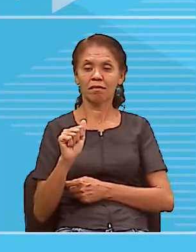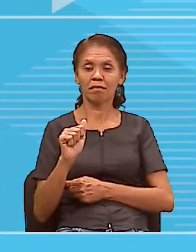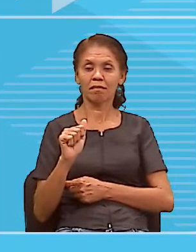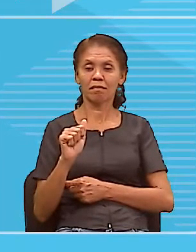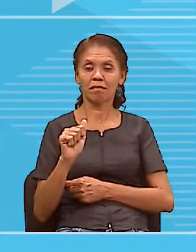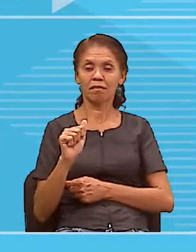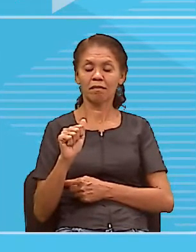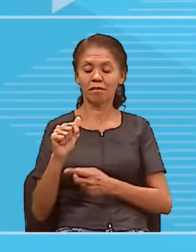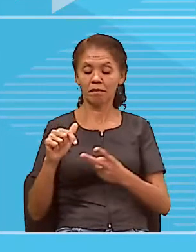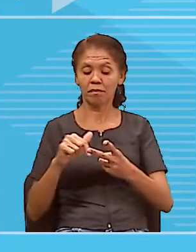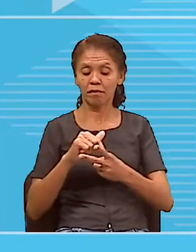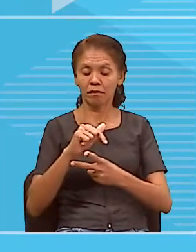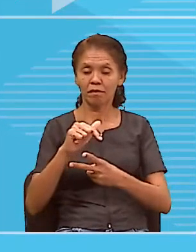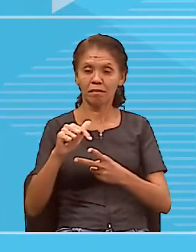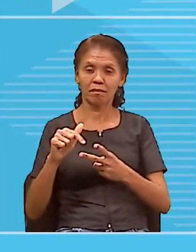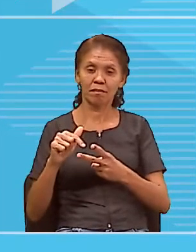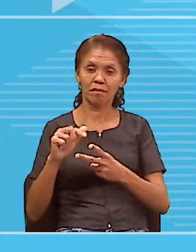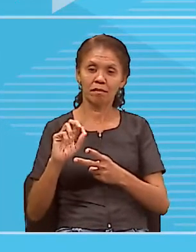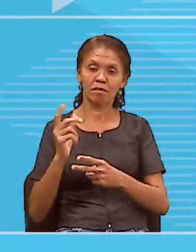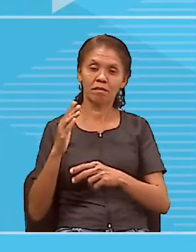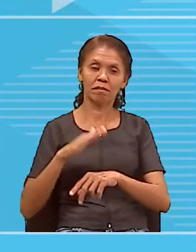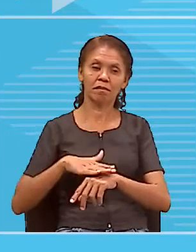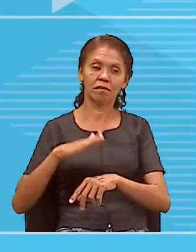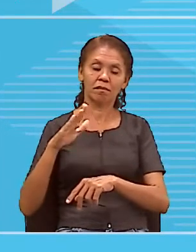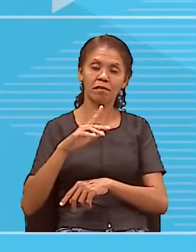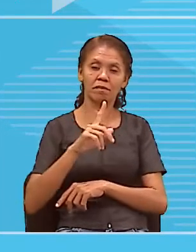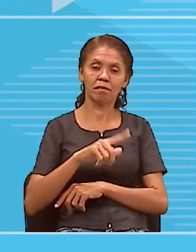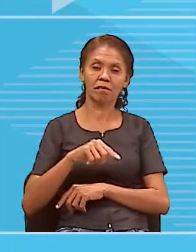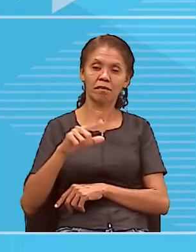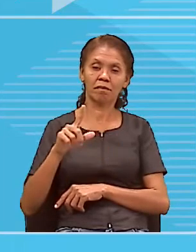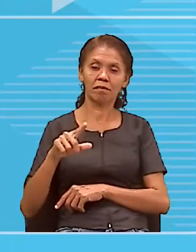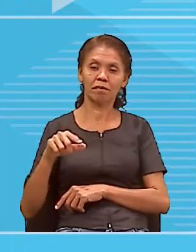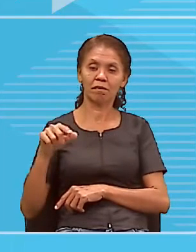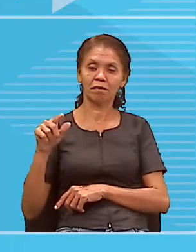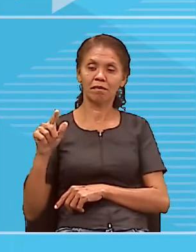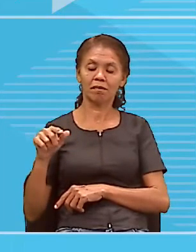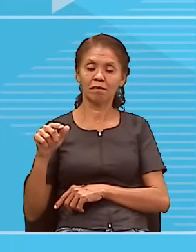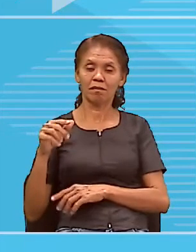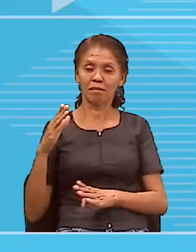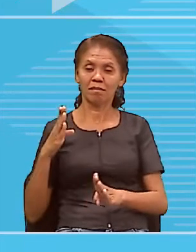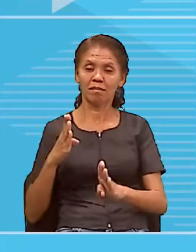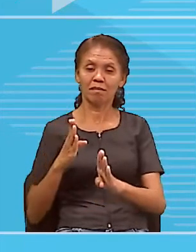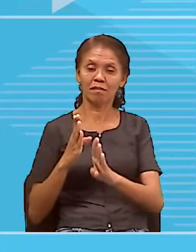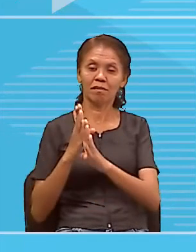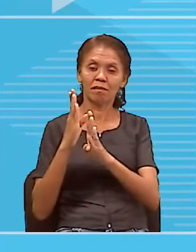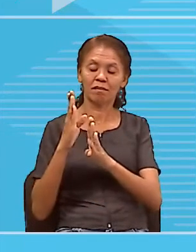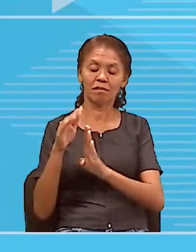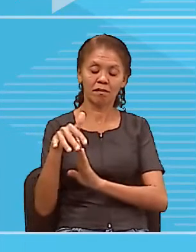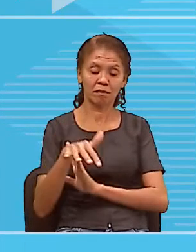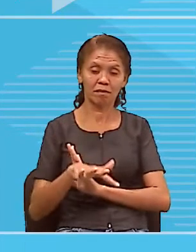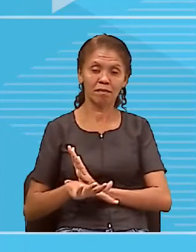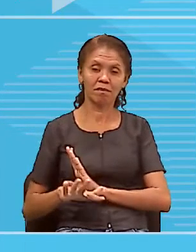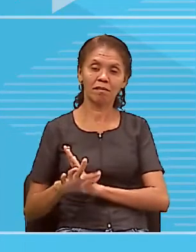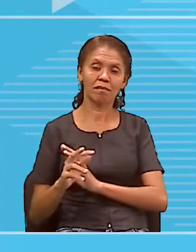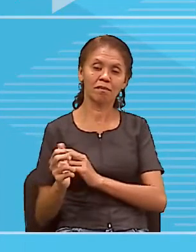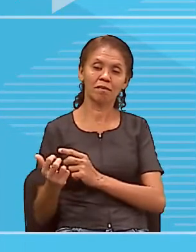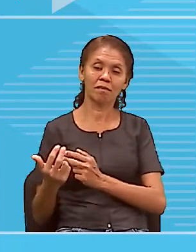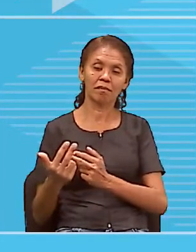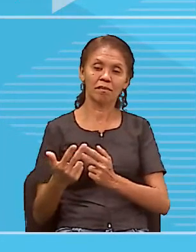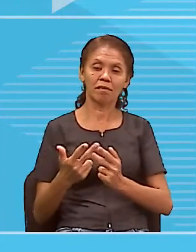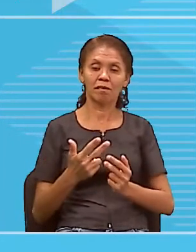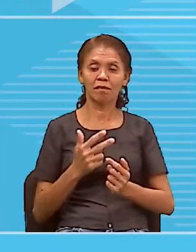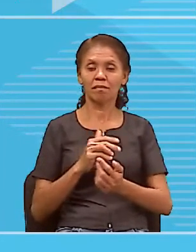duas ou mais ondas elas se conectam no mesmo local no mesmo